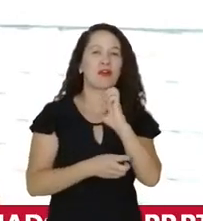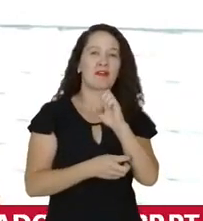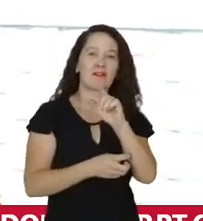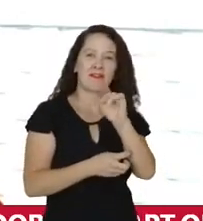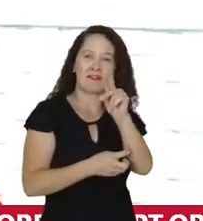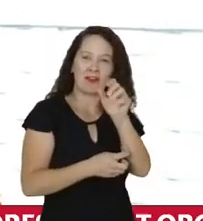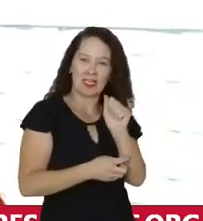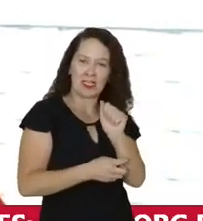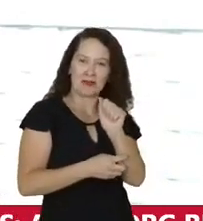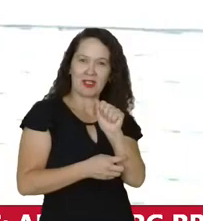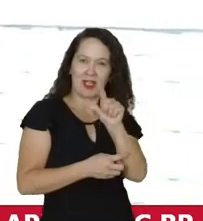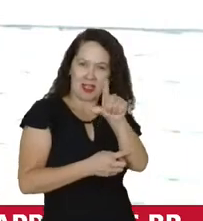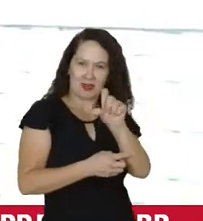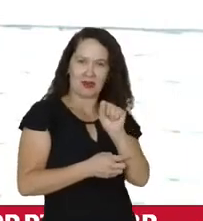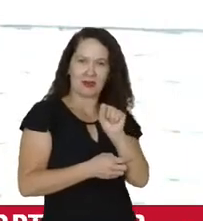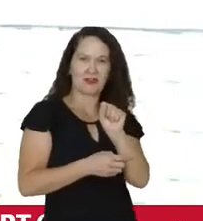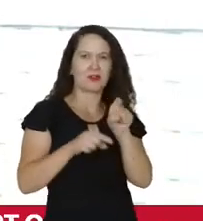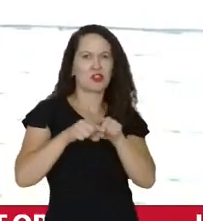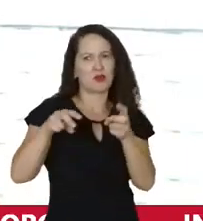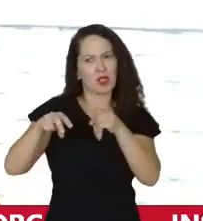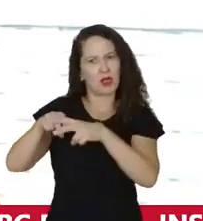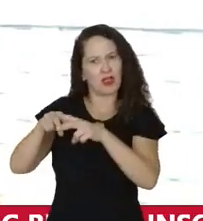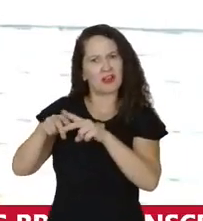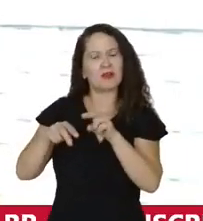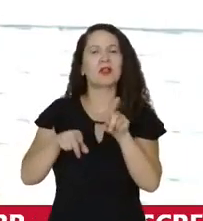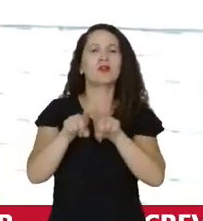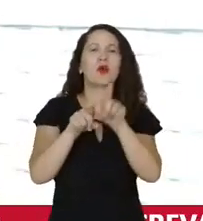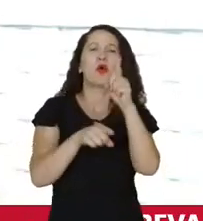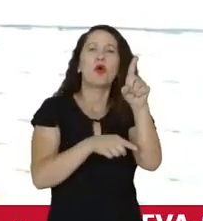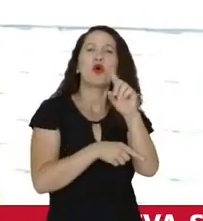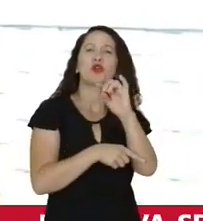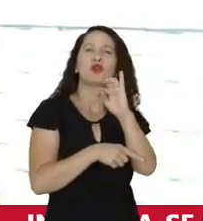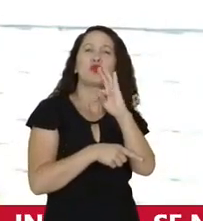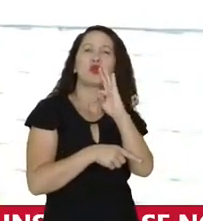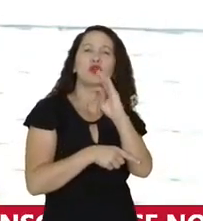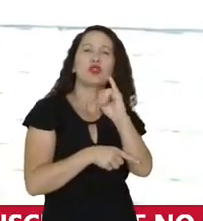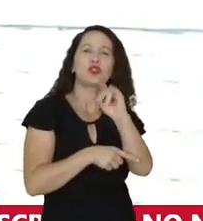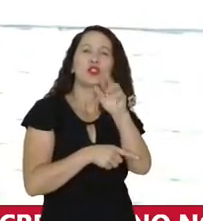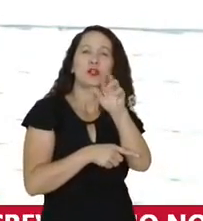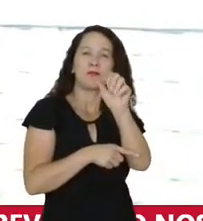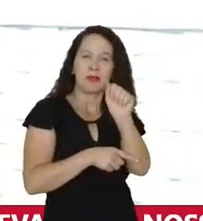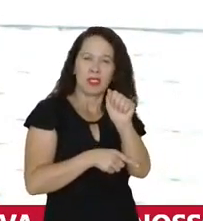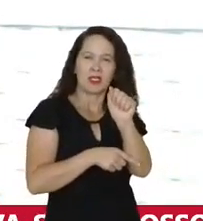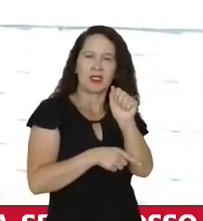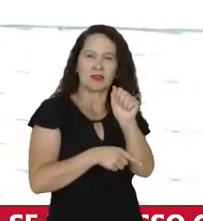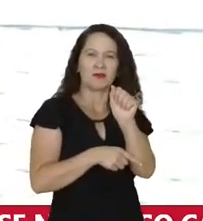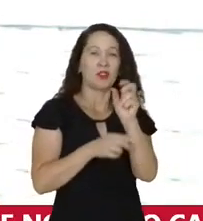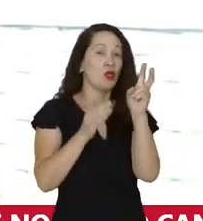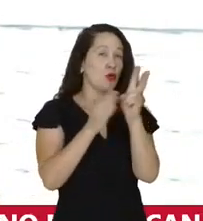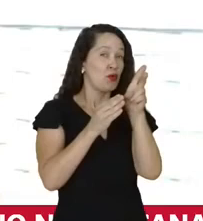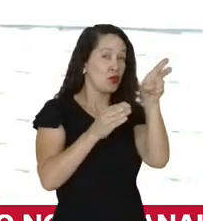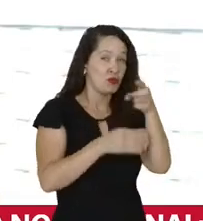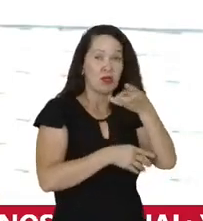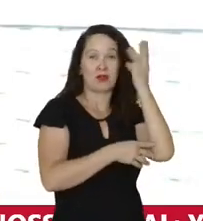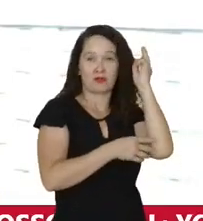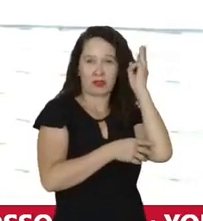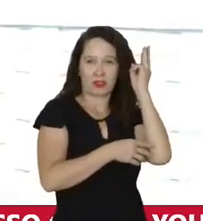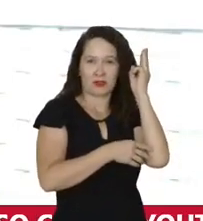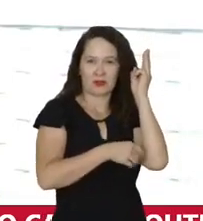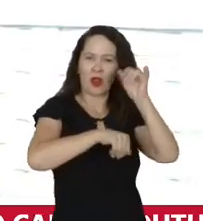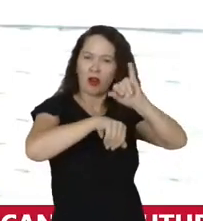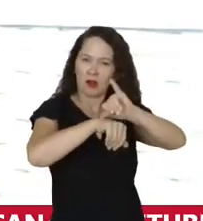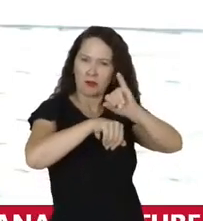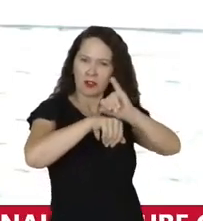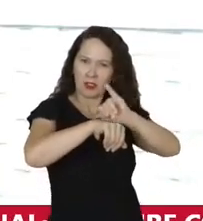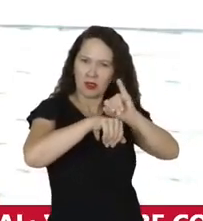Souza, lésbica, condenada, de Tibira, índio que foi colocado na boca de um canhão em São Luís do Maranhão. Nós somos